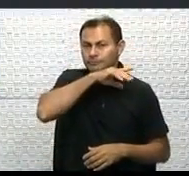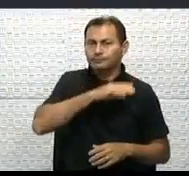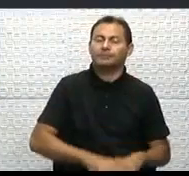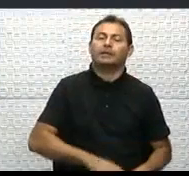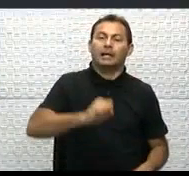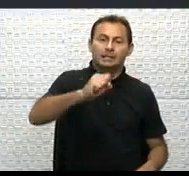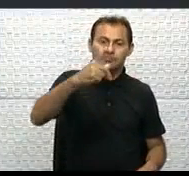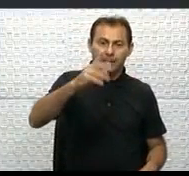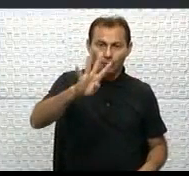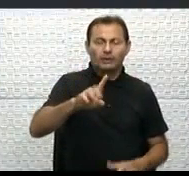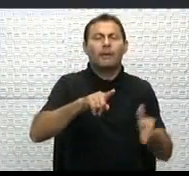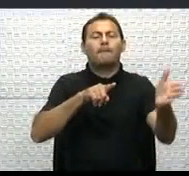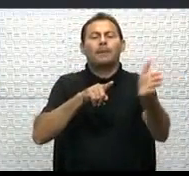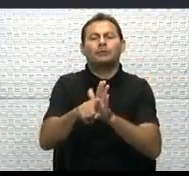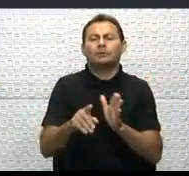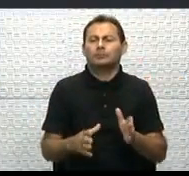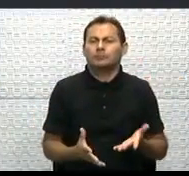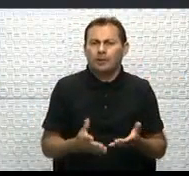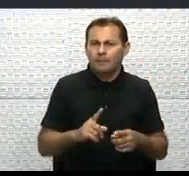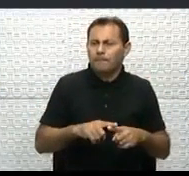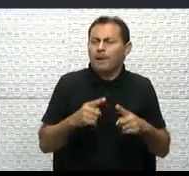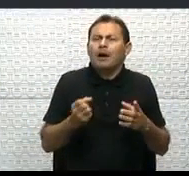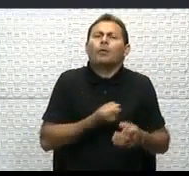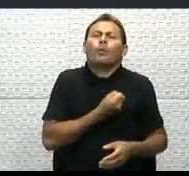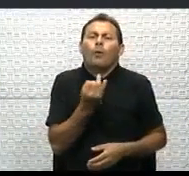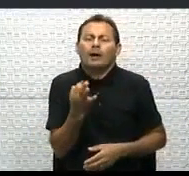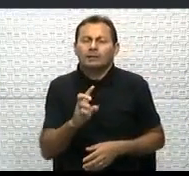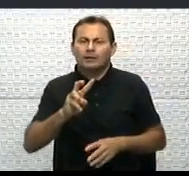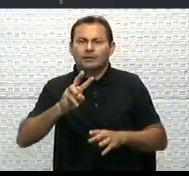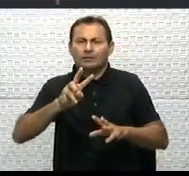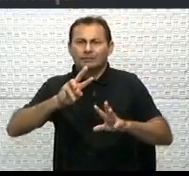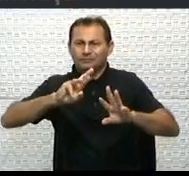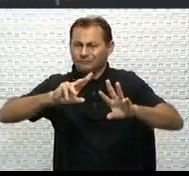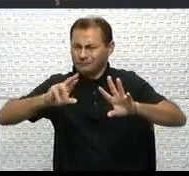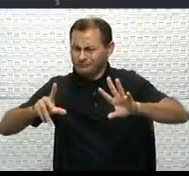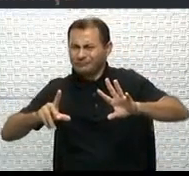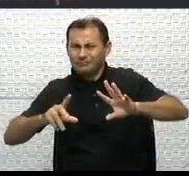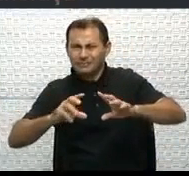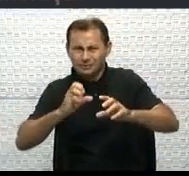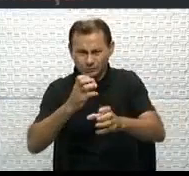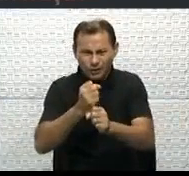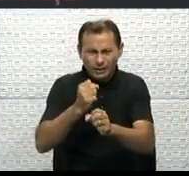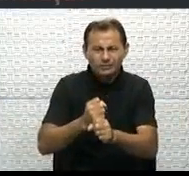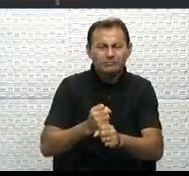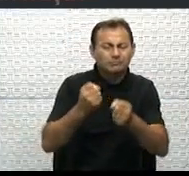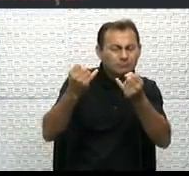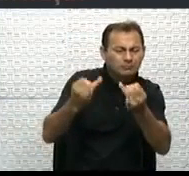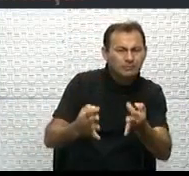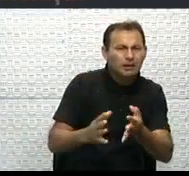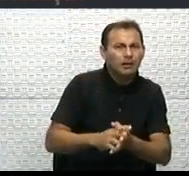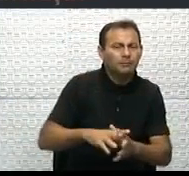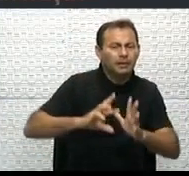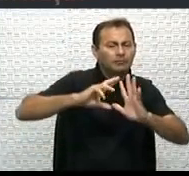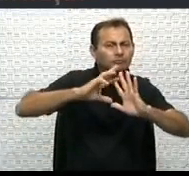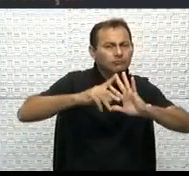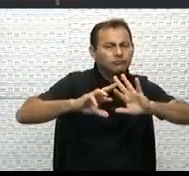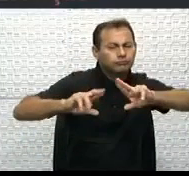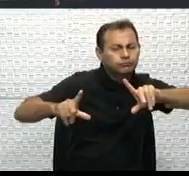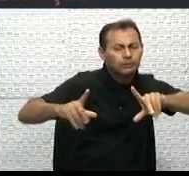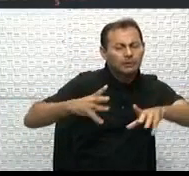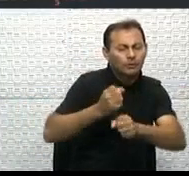na SP4 veio a pergunta: mas quanto da variação da nota para as condições de trabalho é explicada pela variação